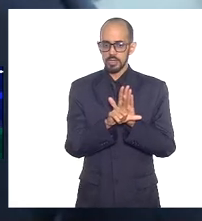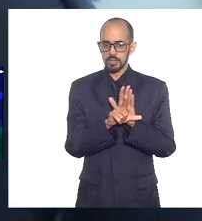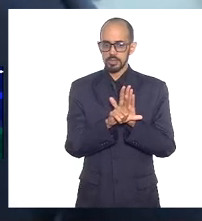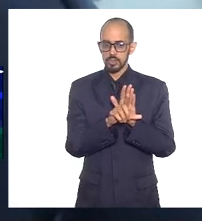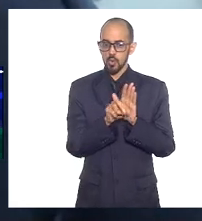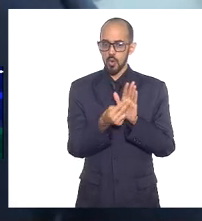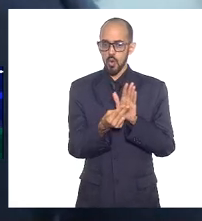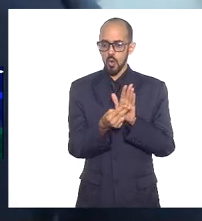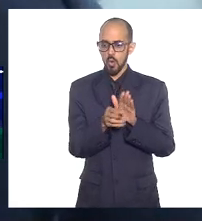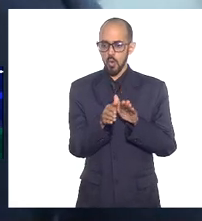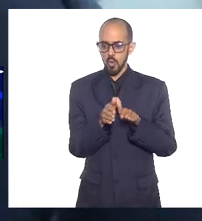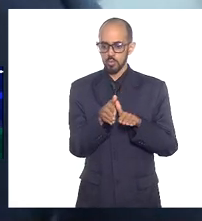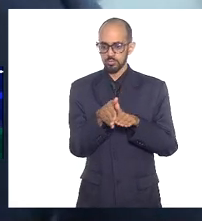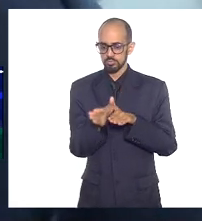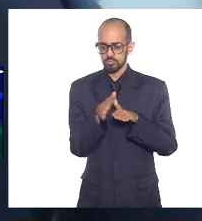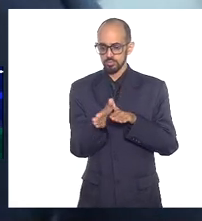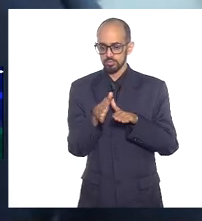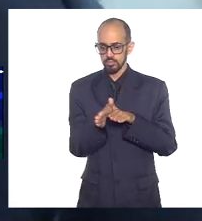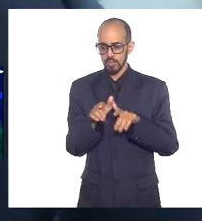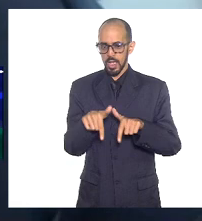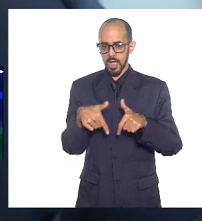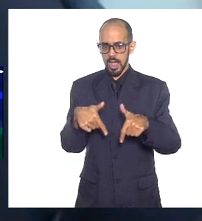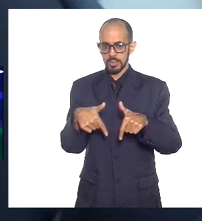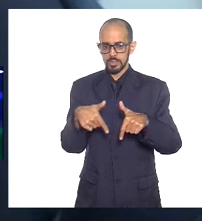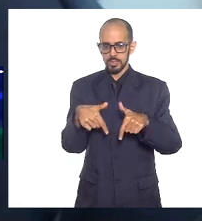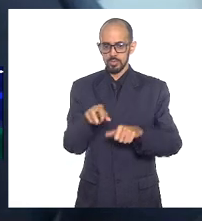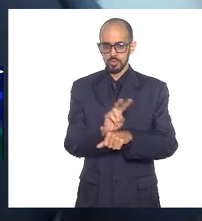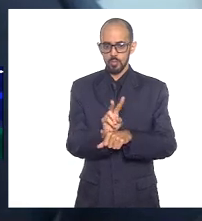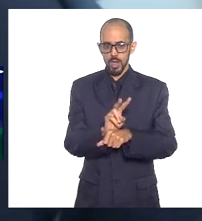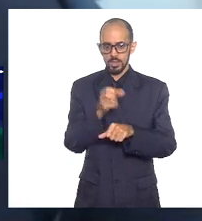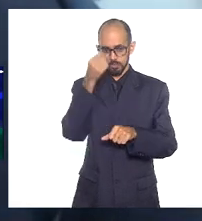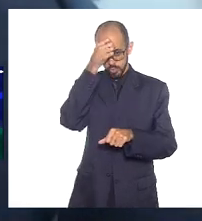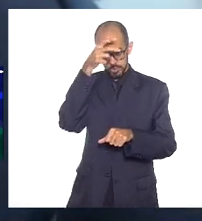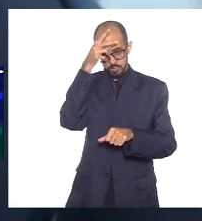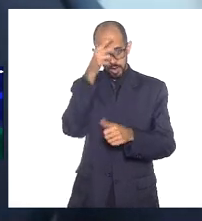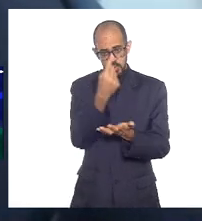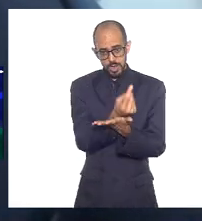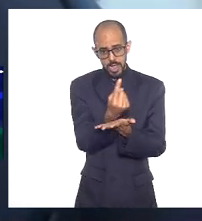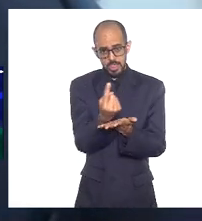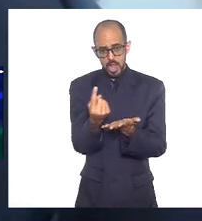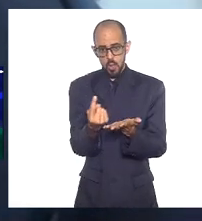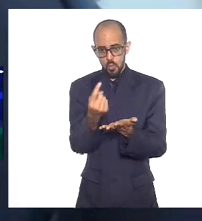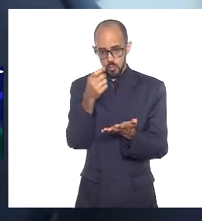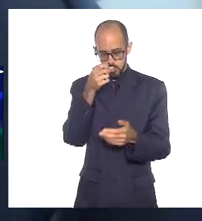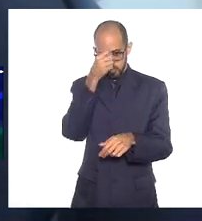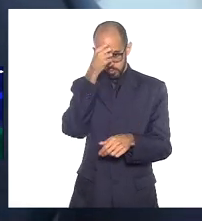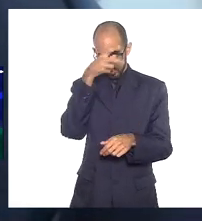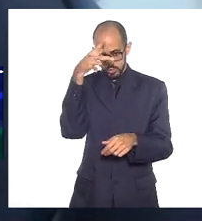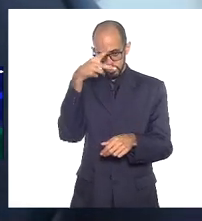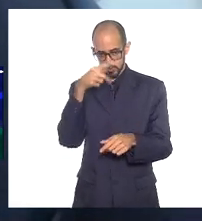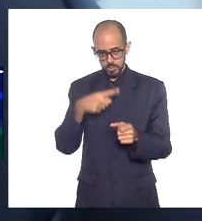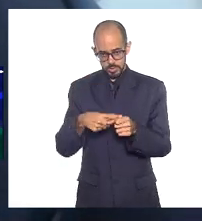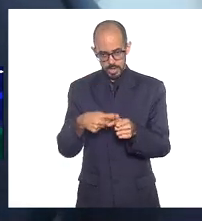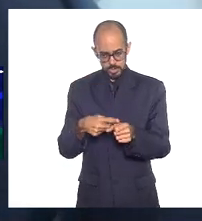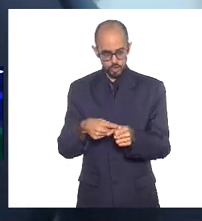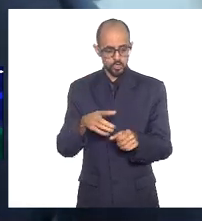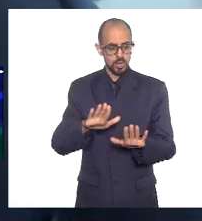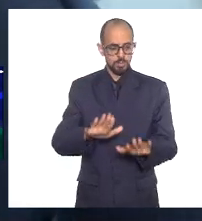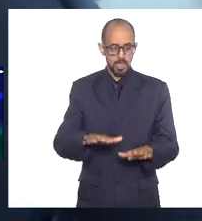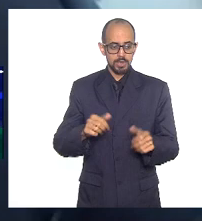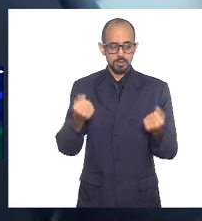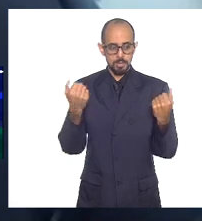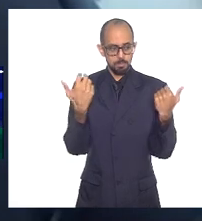conduta de ação das guardas municipais em cada município, evidentemente. Mas, mais uma vez, parabenizando o deputado Sérgio